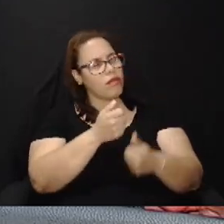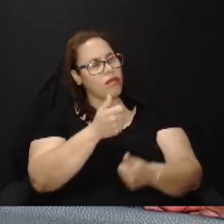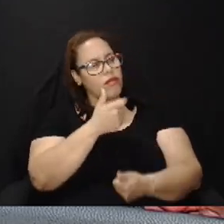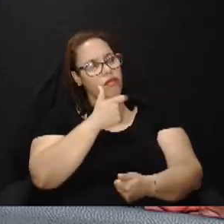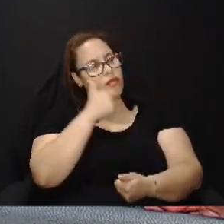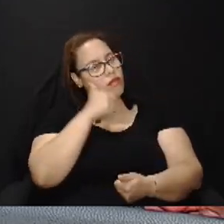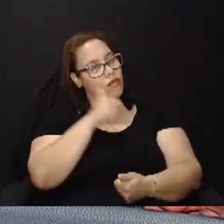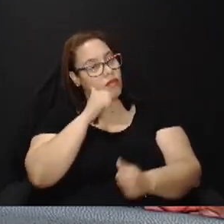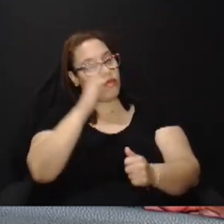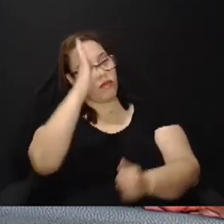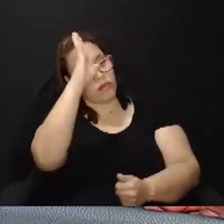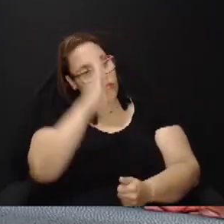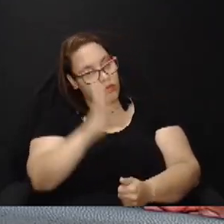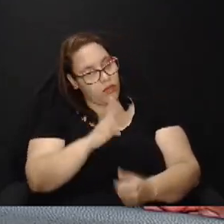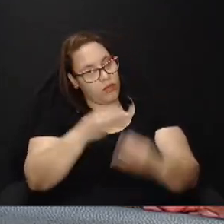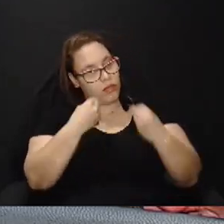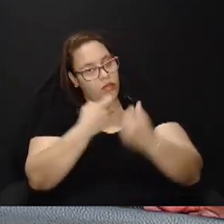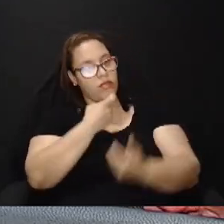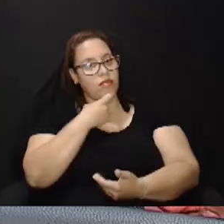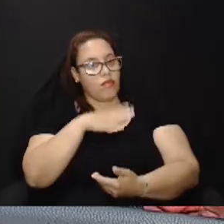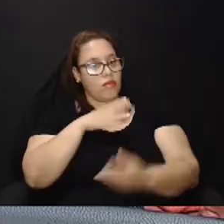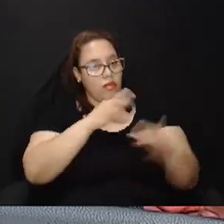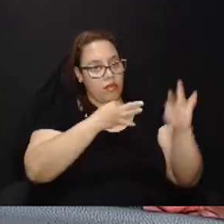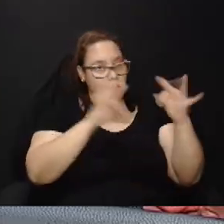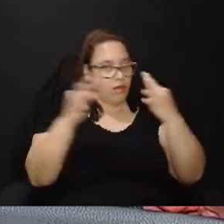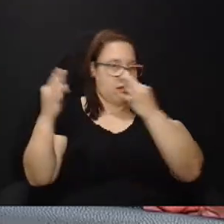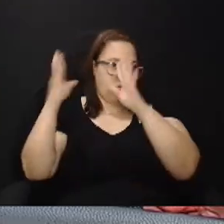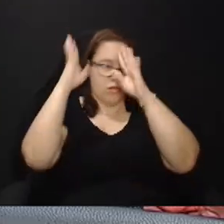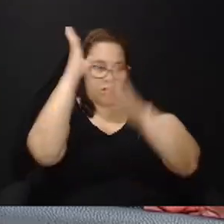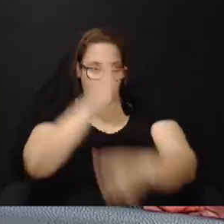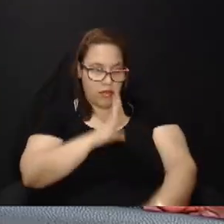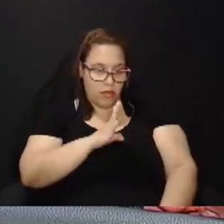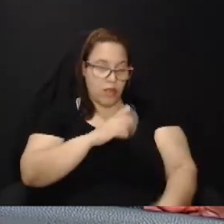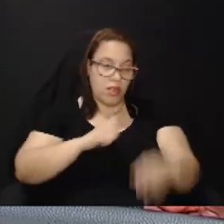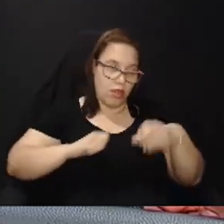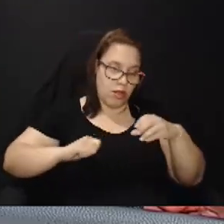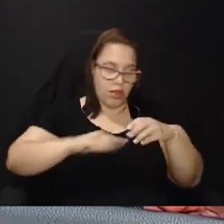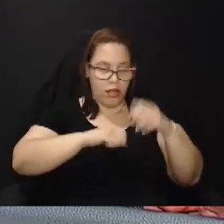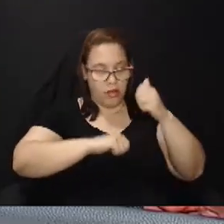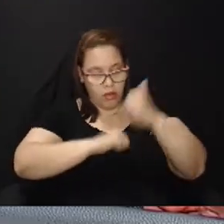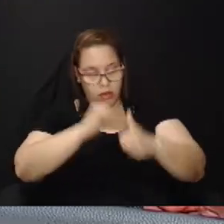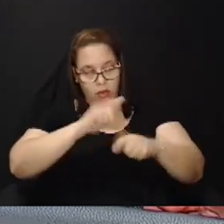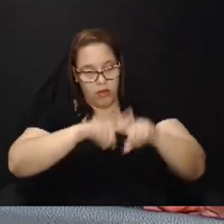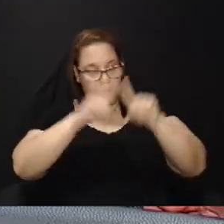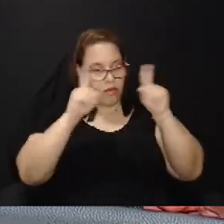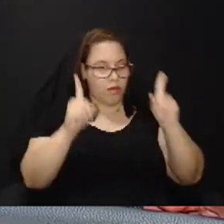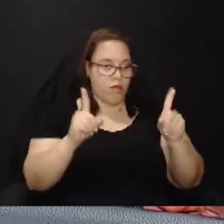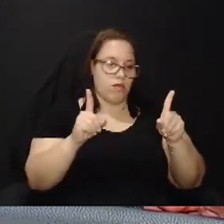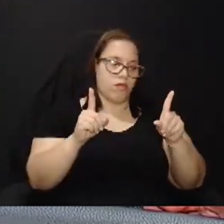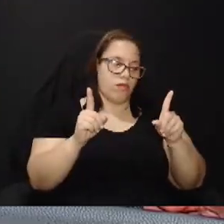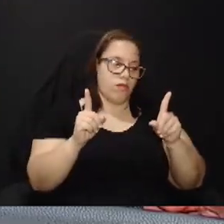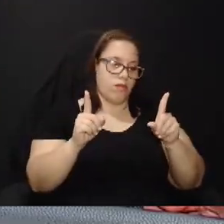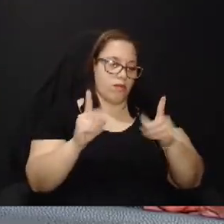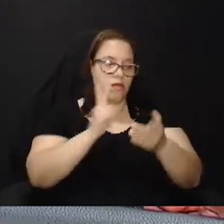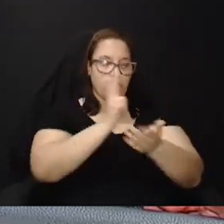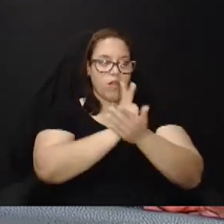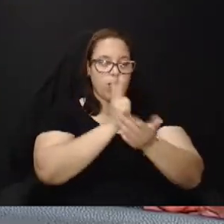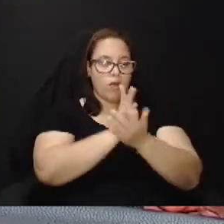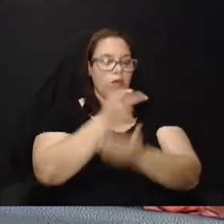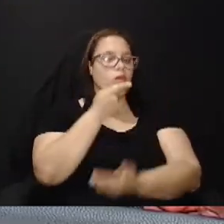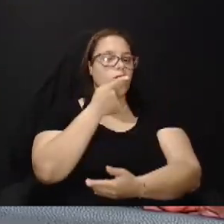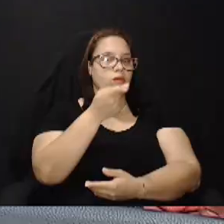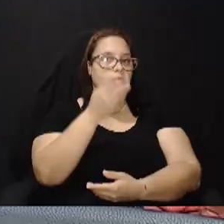como Campinas é a cidade mais tecnológica, o Brasil é o país do futebol. Mas eu sempre falo também que o Brasil estava meio país do